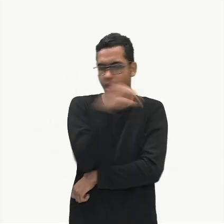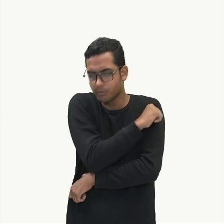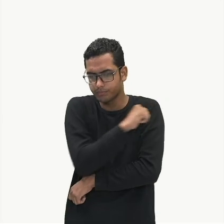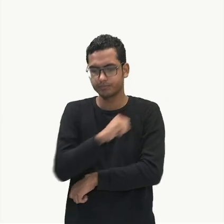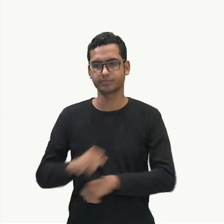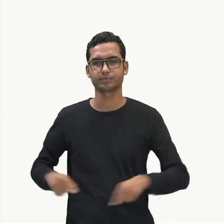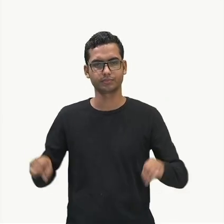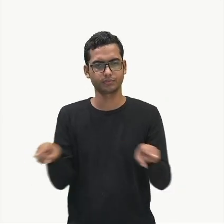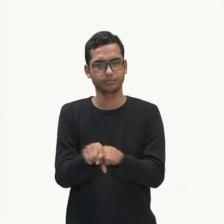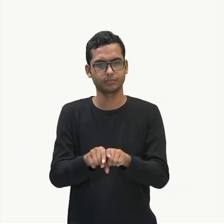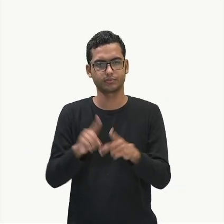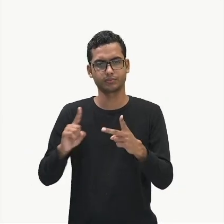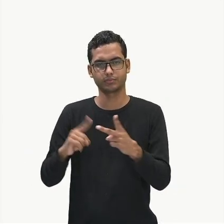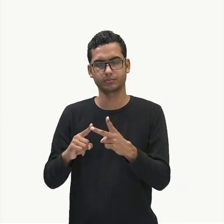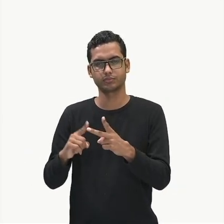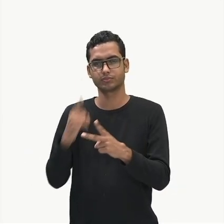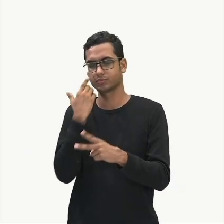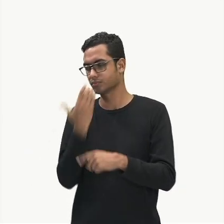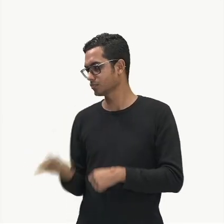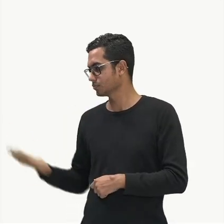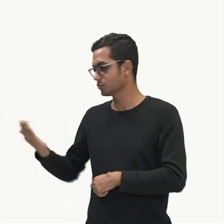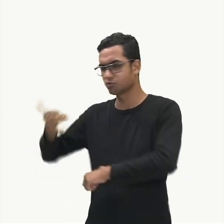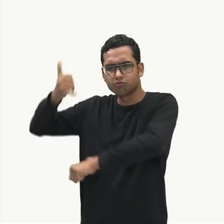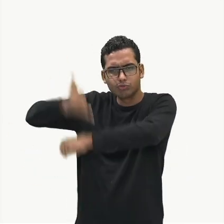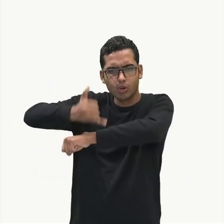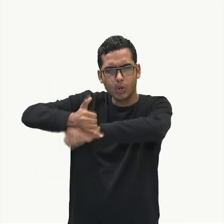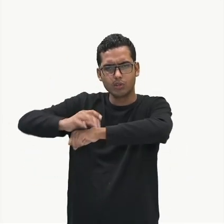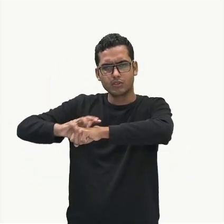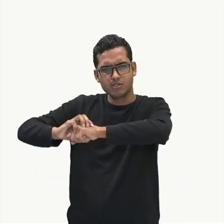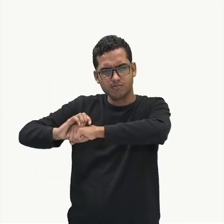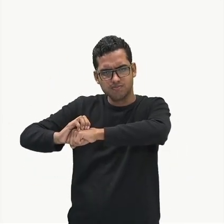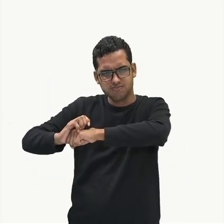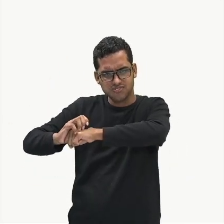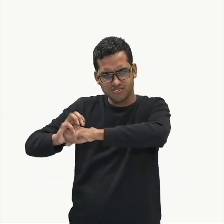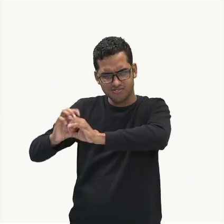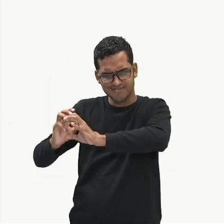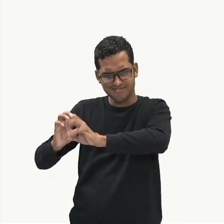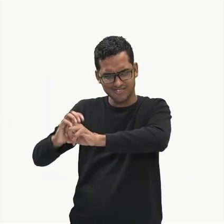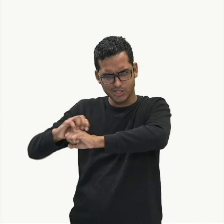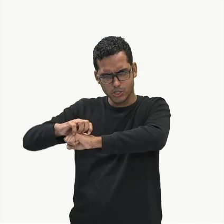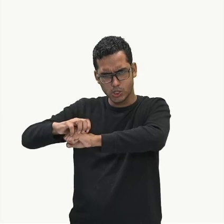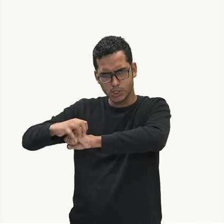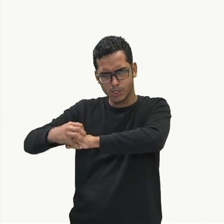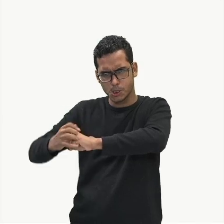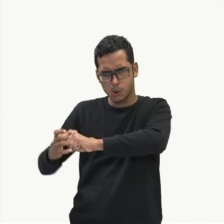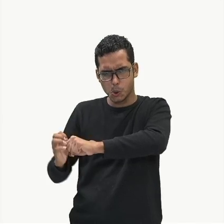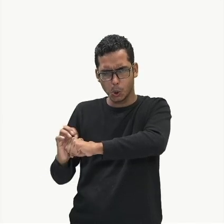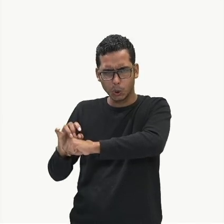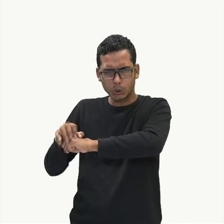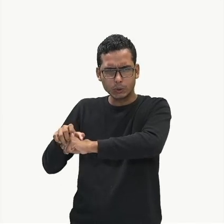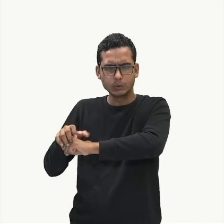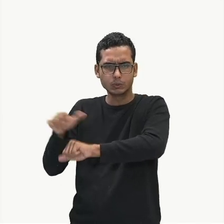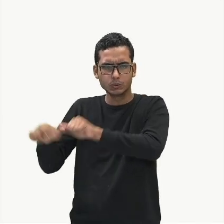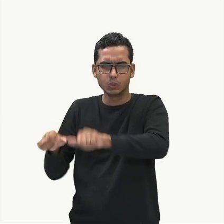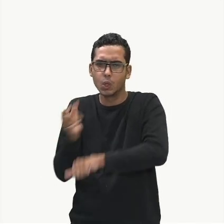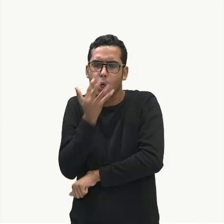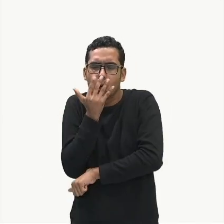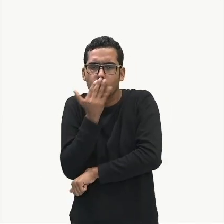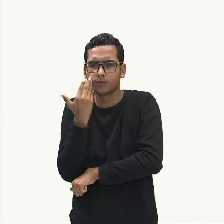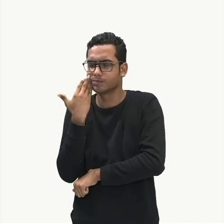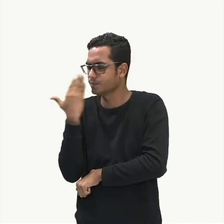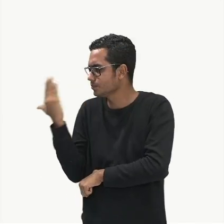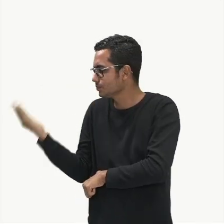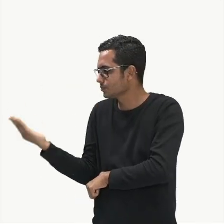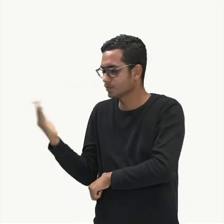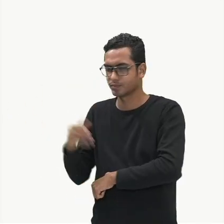nós temos a ferrugem, que é a ferrugem do ferro, né, que ocorre no ferro. No caso da ferrugem,